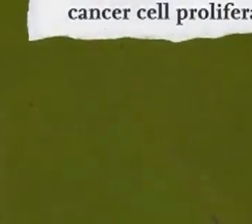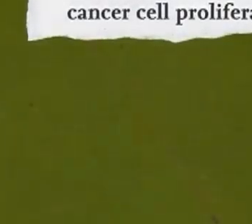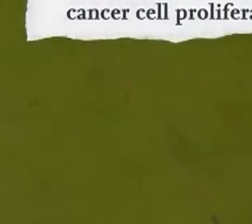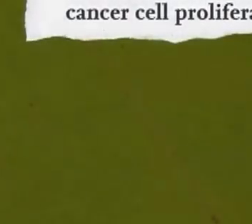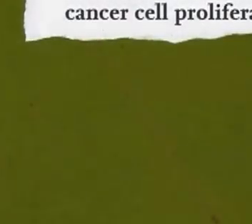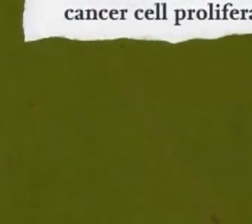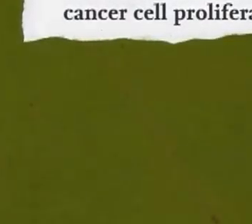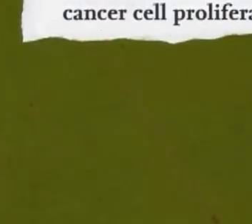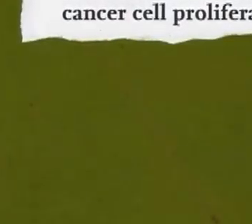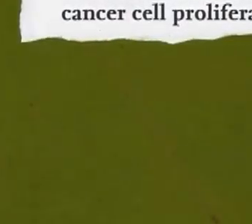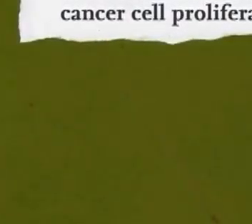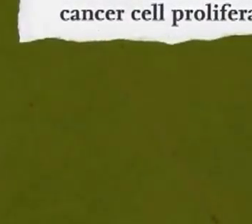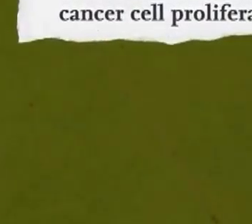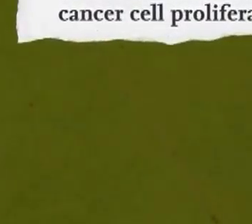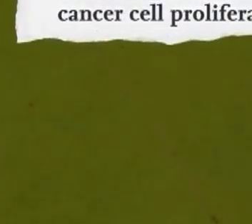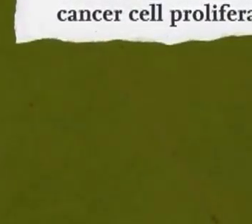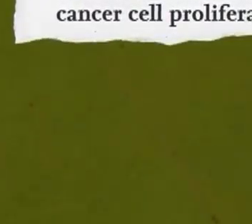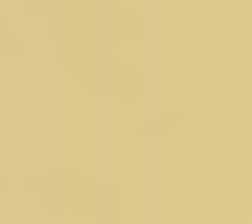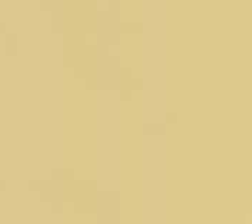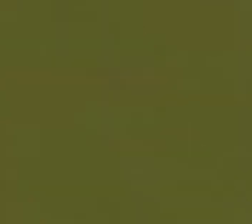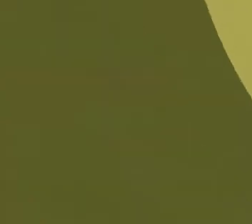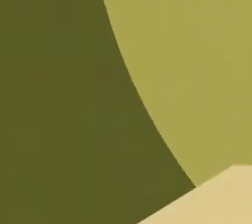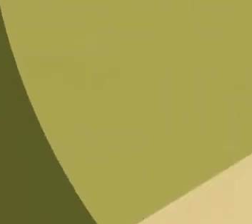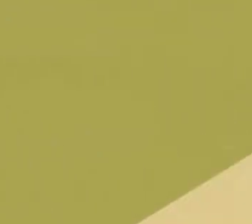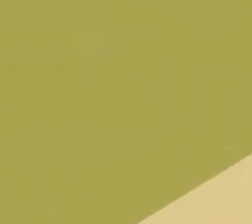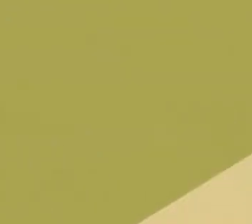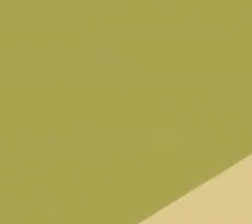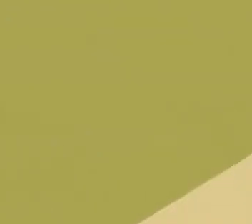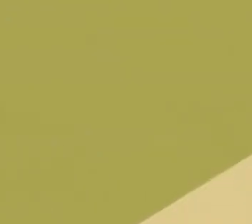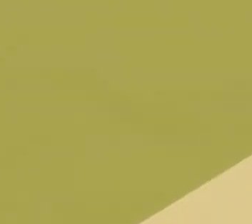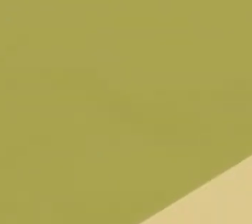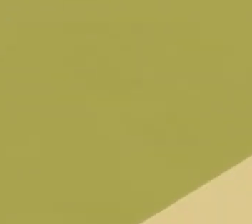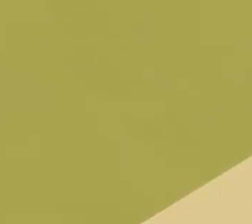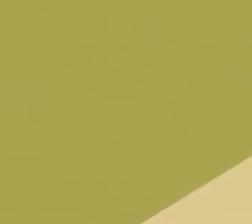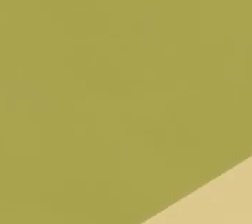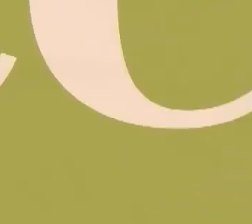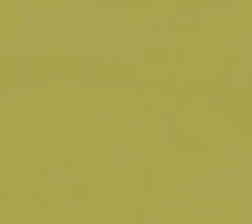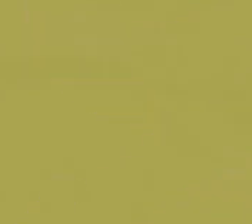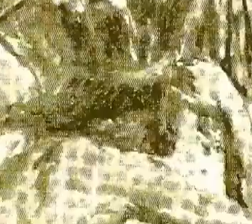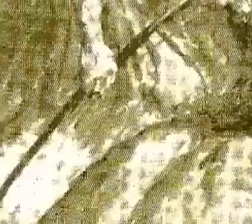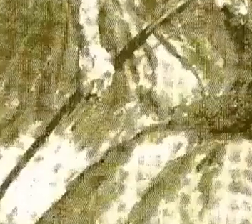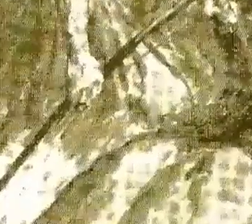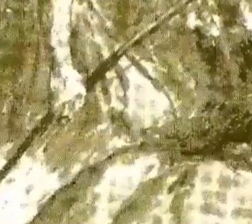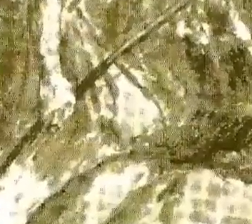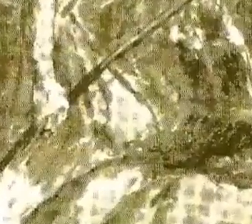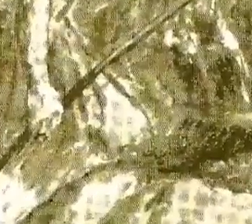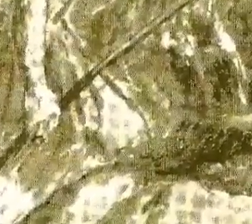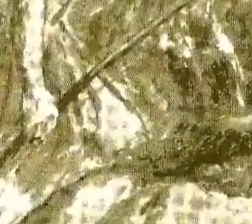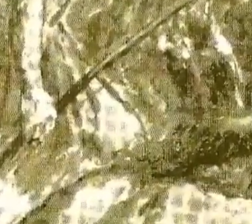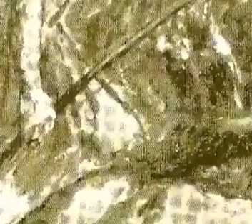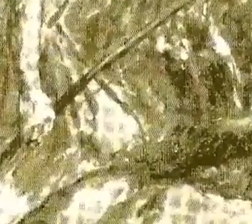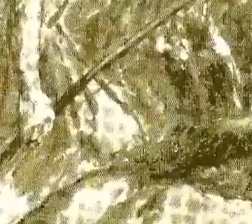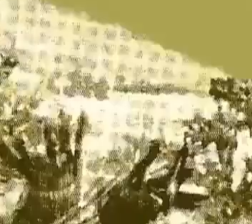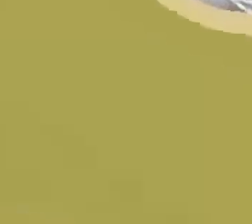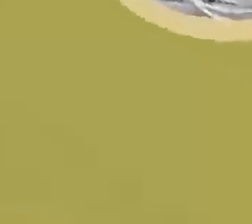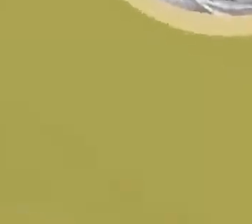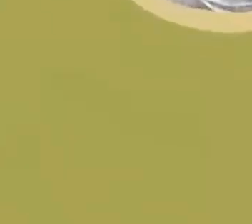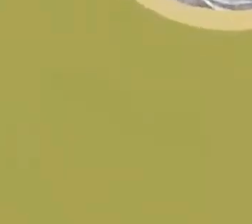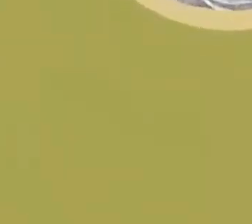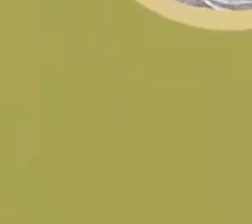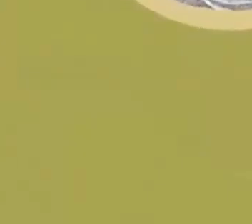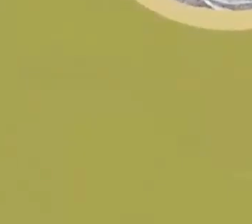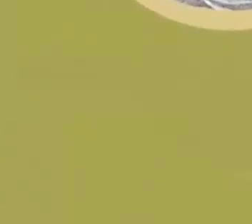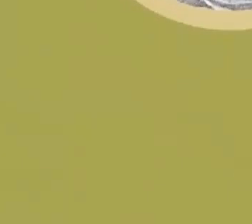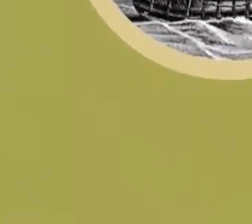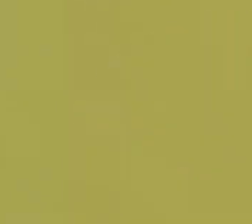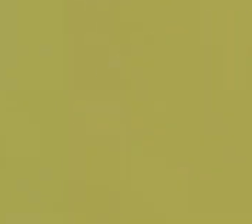erva mate faz bem para o corpo e para a mente. No século XVI, os indígenas tiveram contato com os europeus e a folha verde se